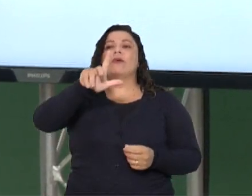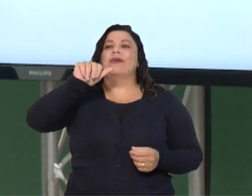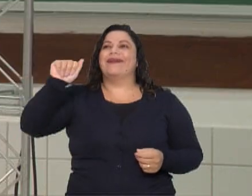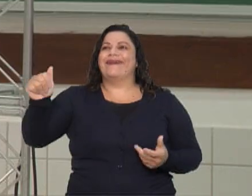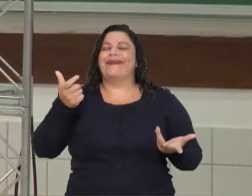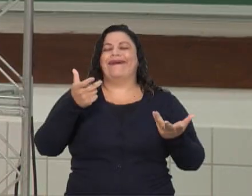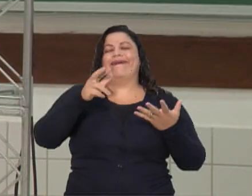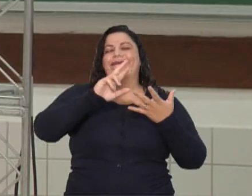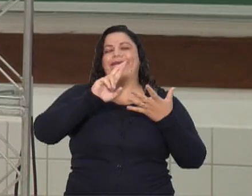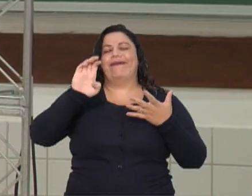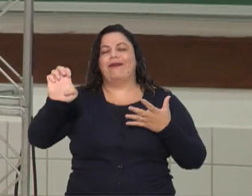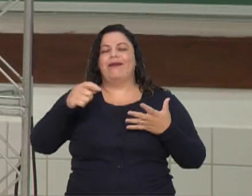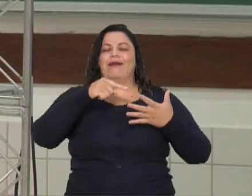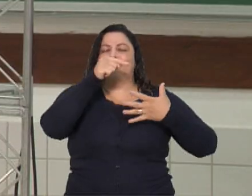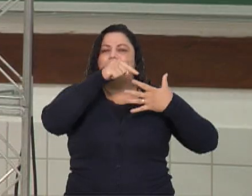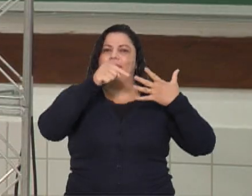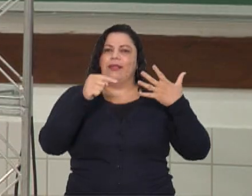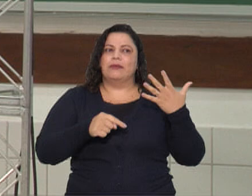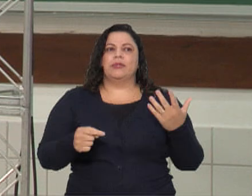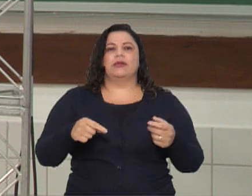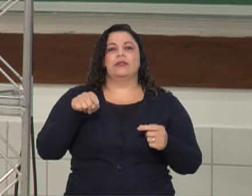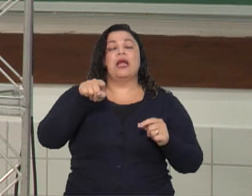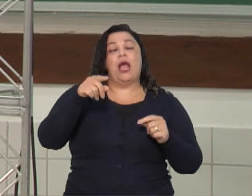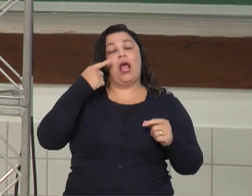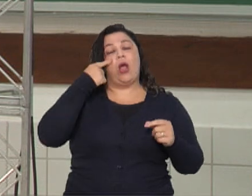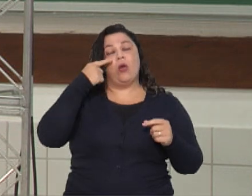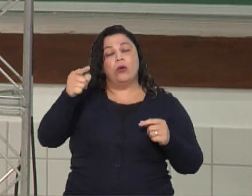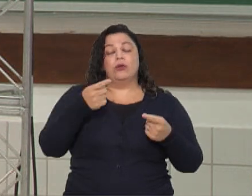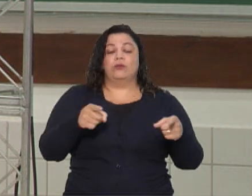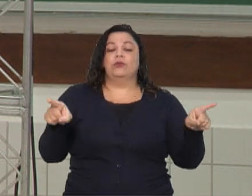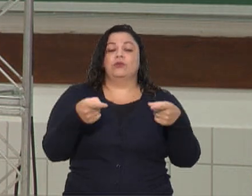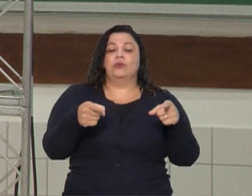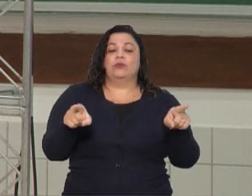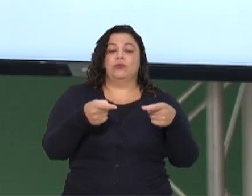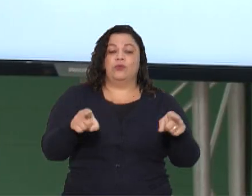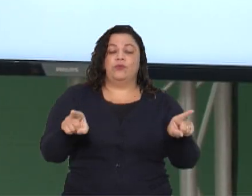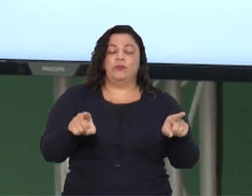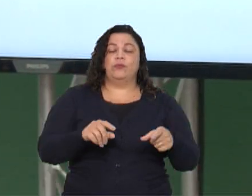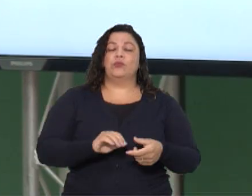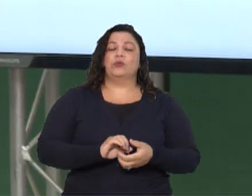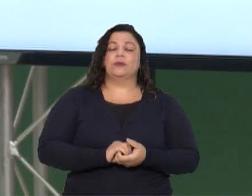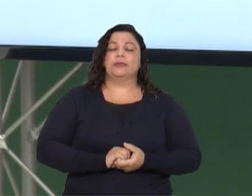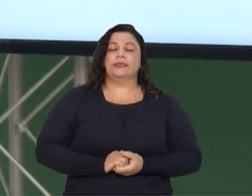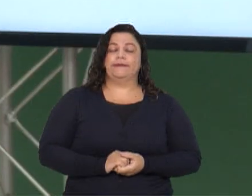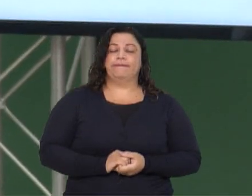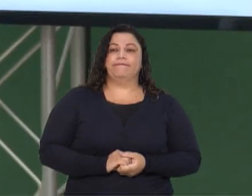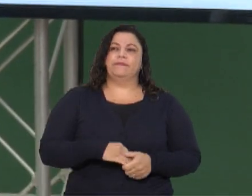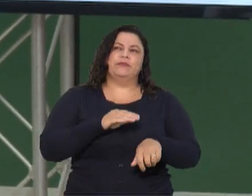Agora eu vou deixar vocês ouvindo essa canção, o Cai Cai Balão.